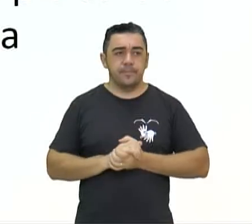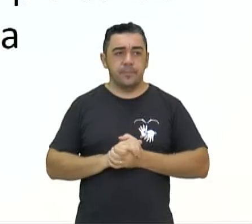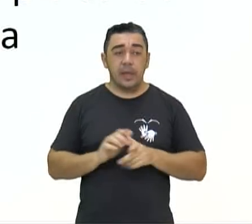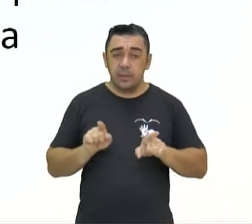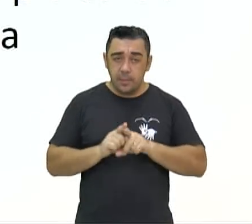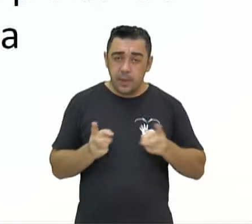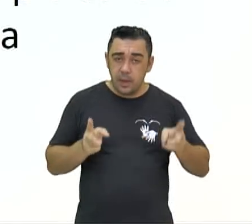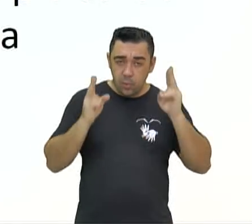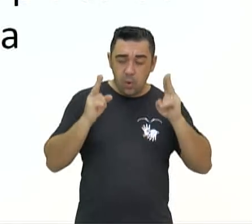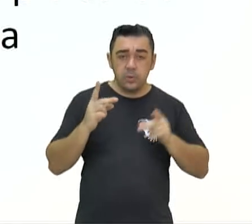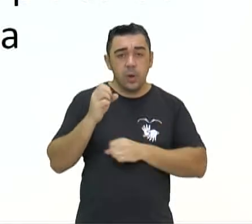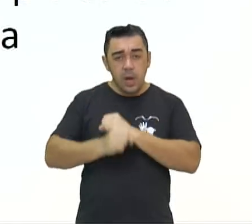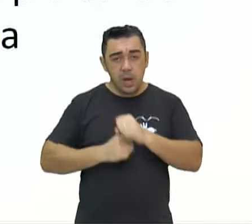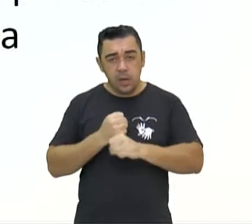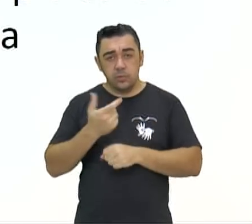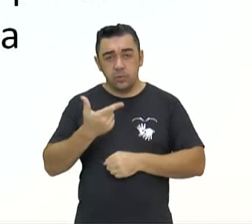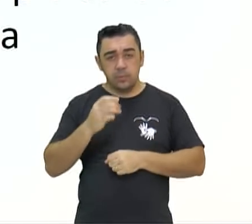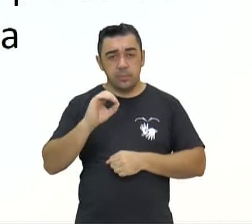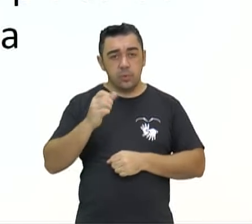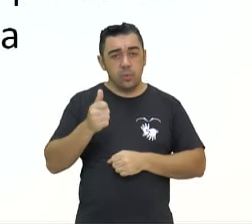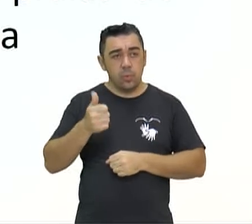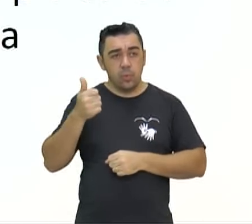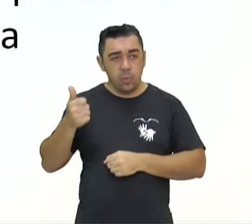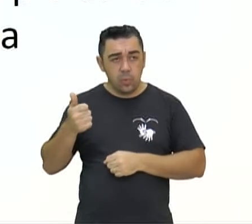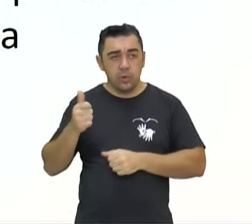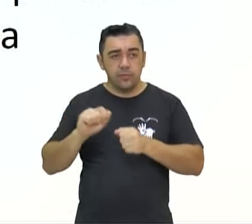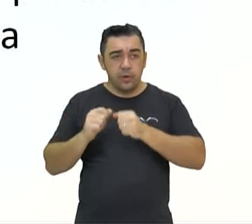Em 2011 é fundada a World